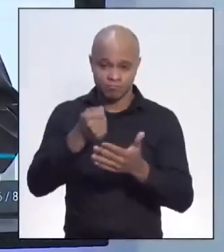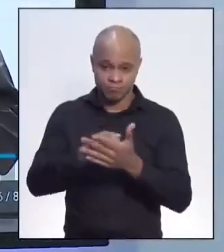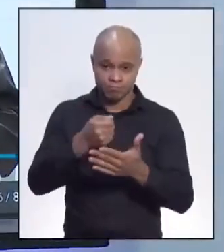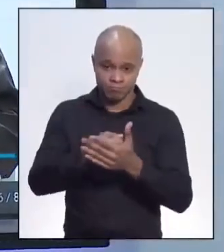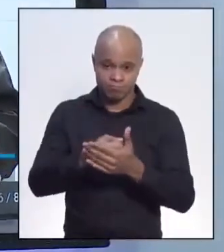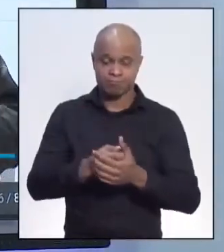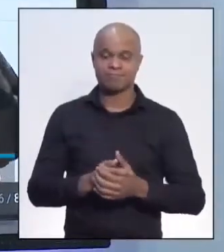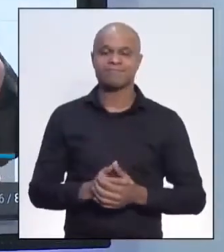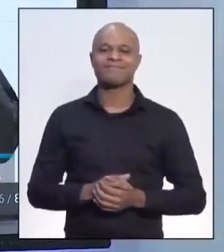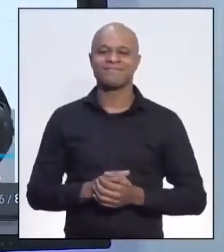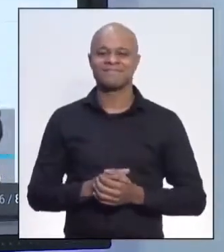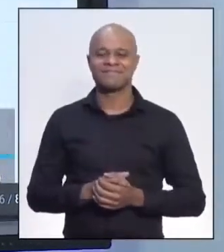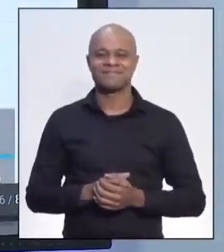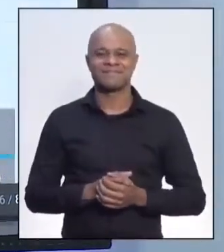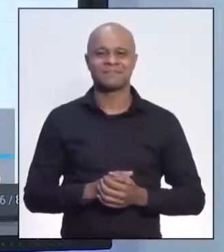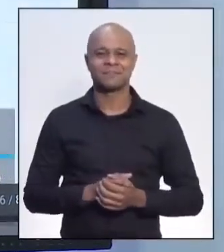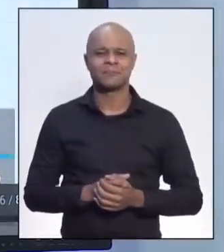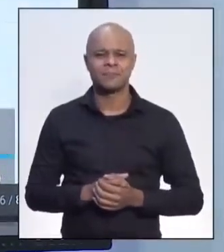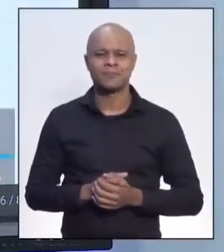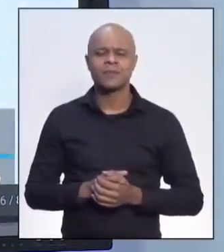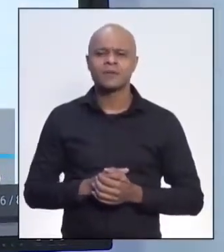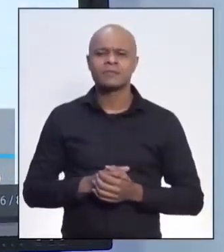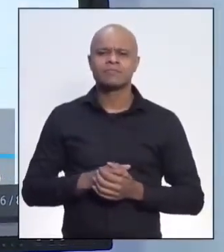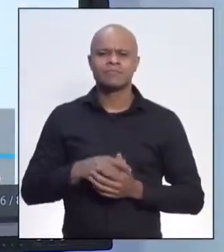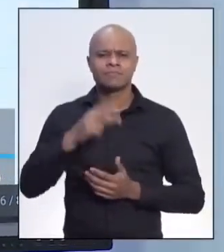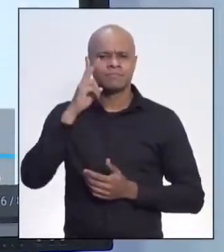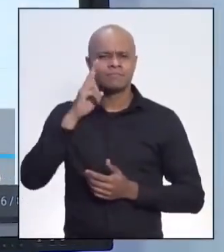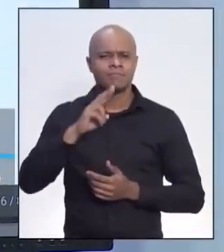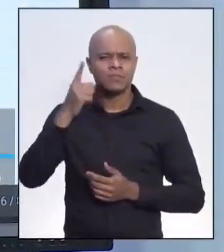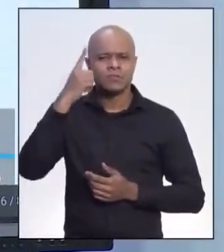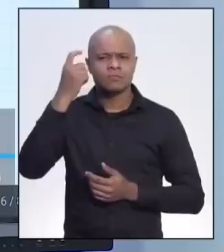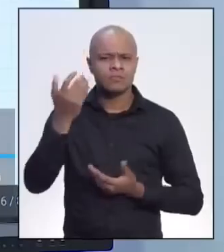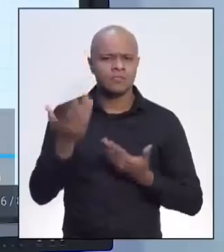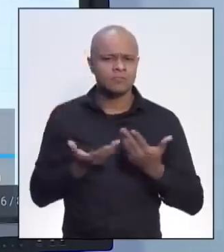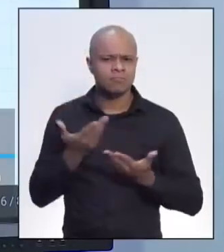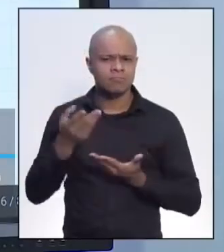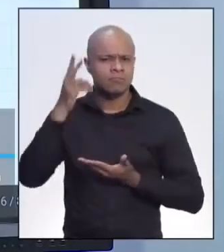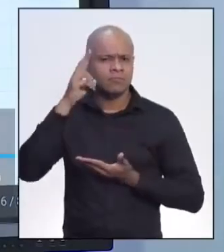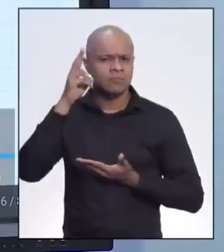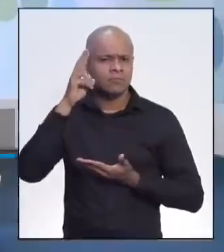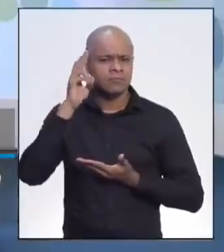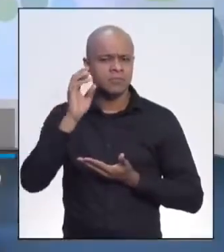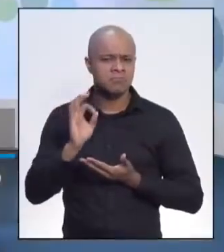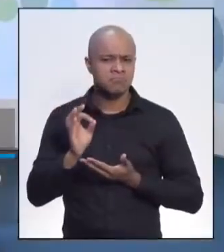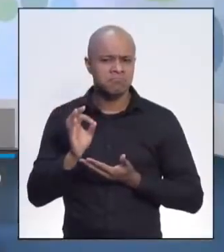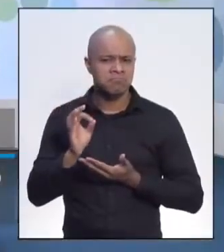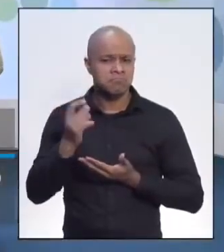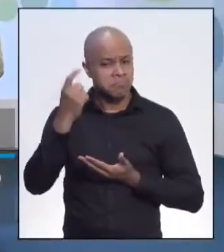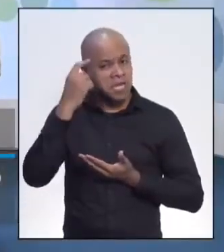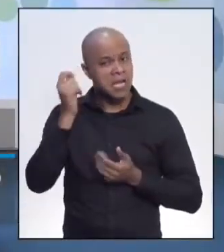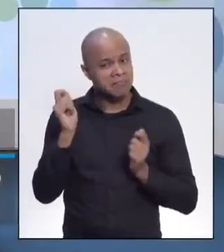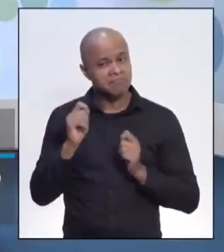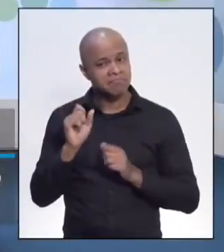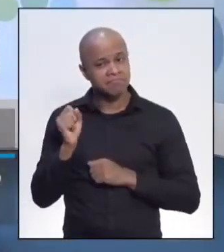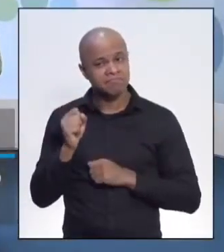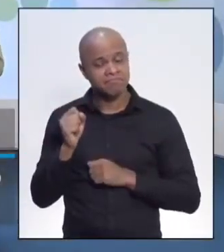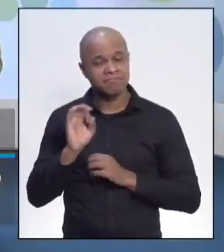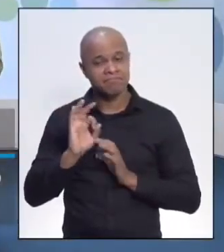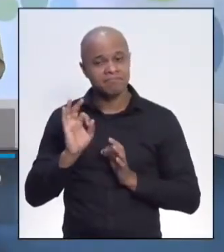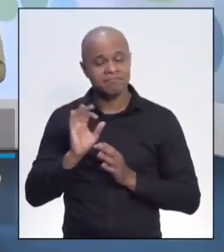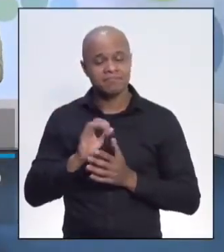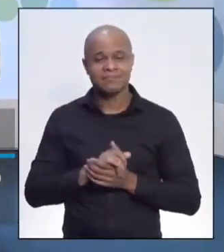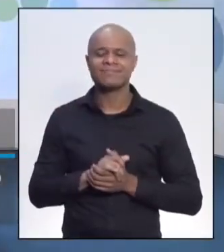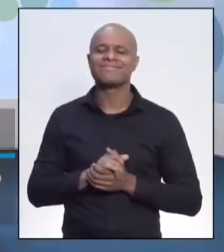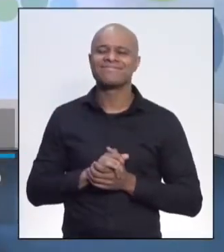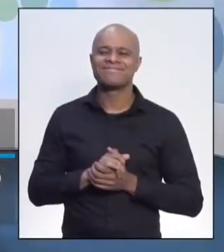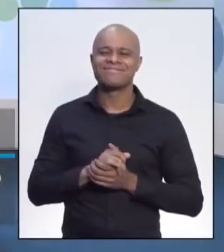o exemplo. Você acha que deu para retomar essa ideia, Osmar? Eu acho que deu, Alessandra. Um conceito bem interessante,